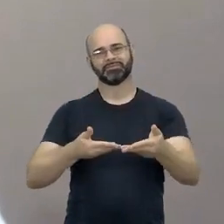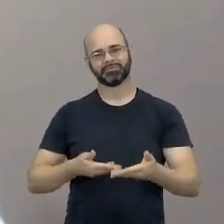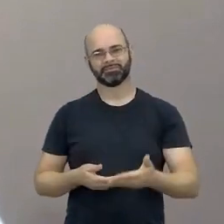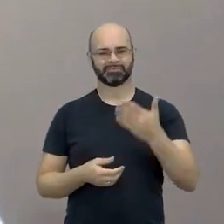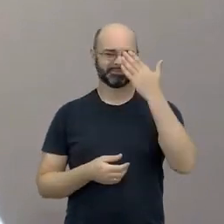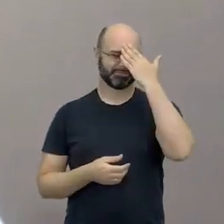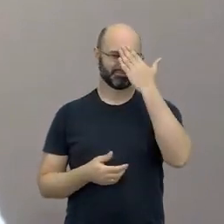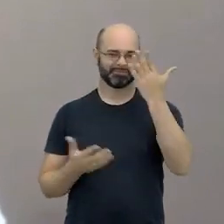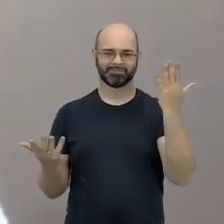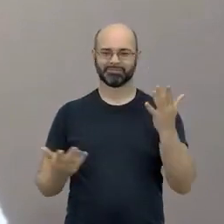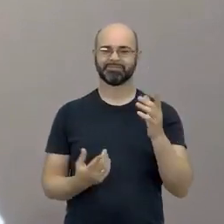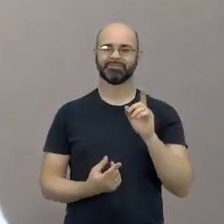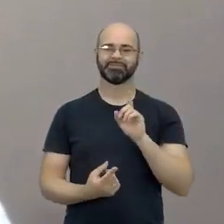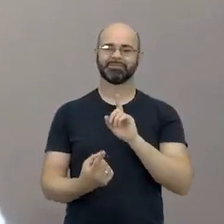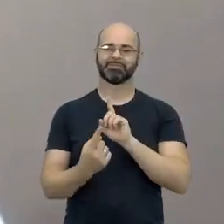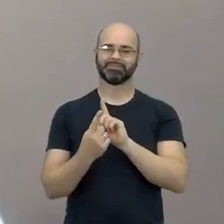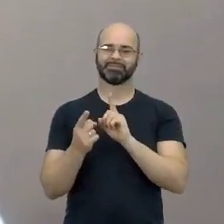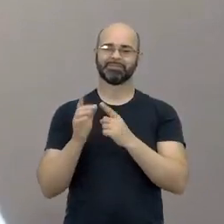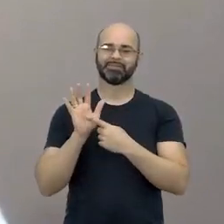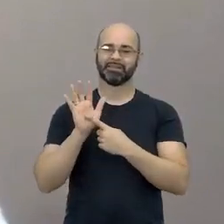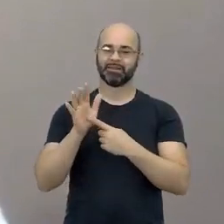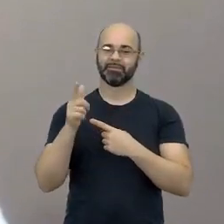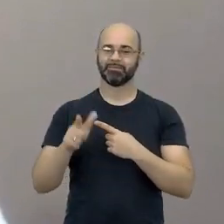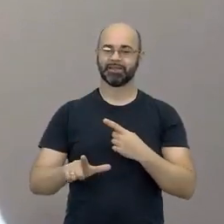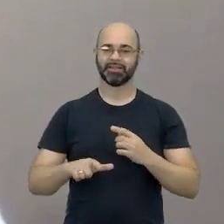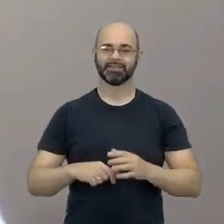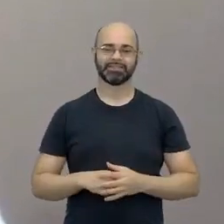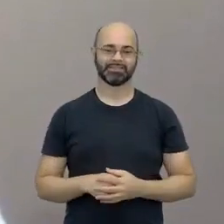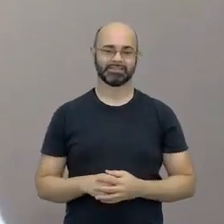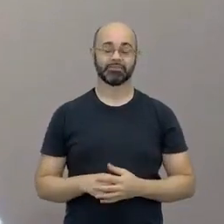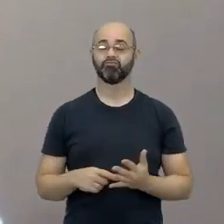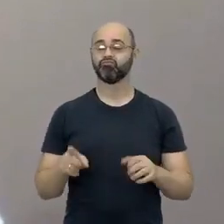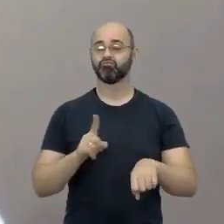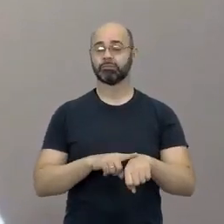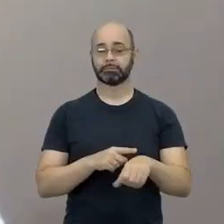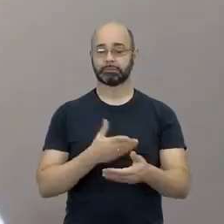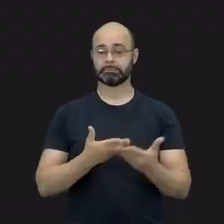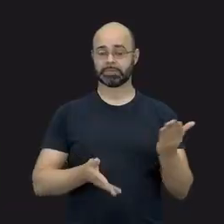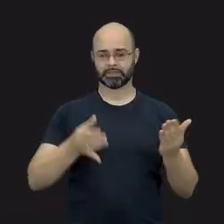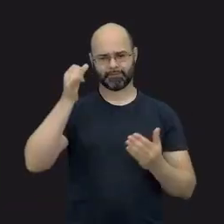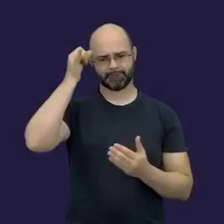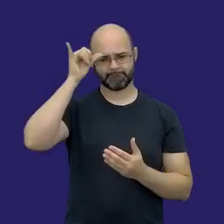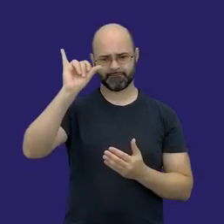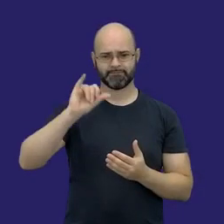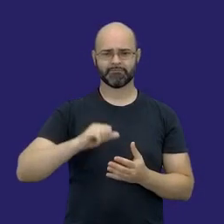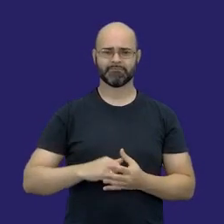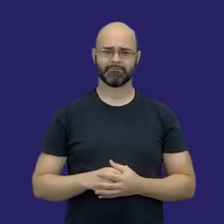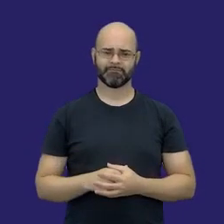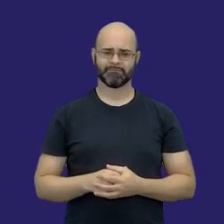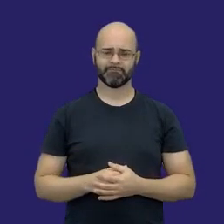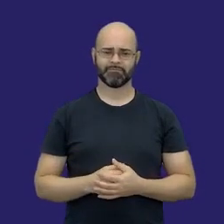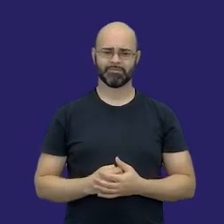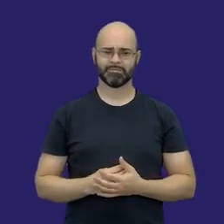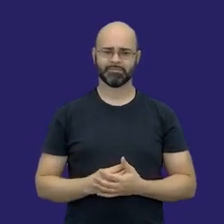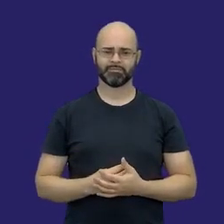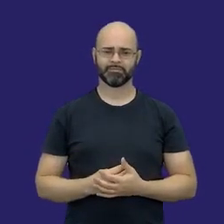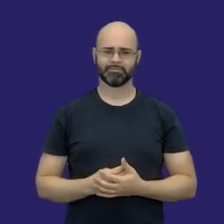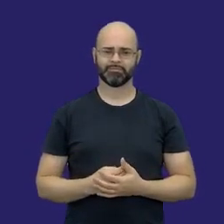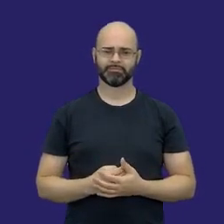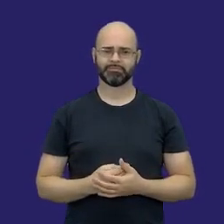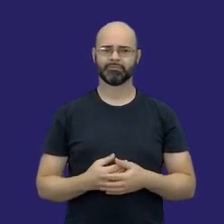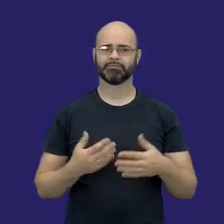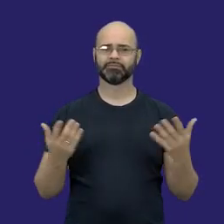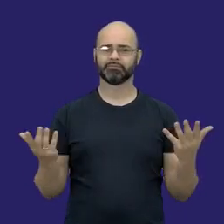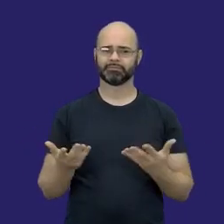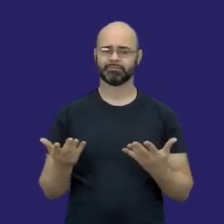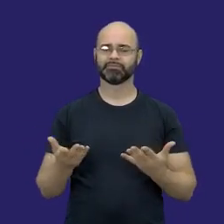uma transmissão. E, para que não percamos tempo, eu vou começar aqui a compartilhar os meus slides